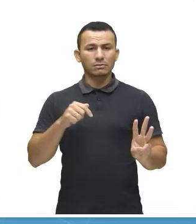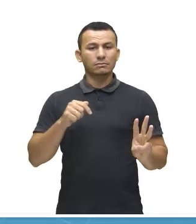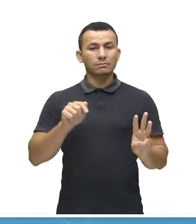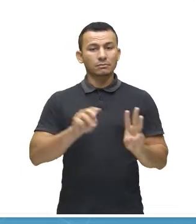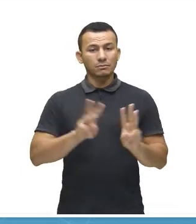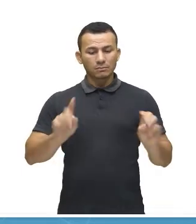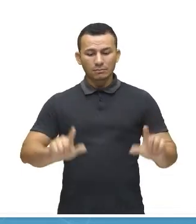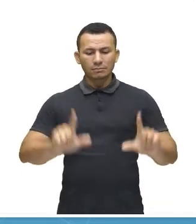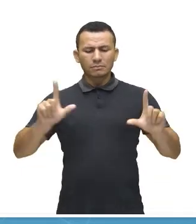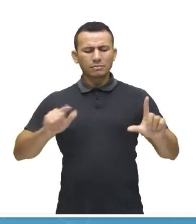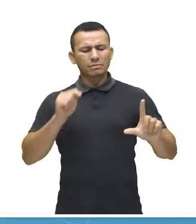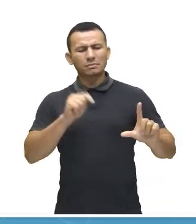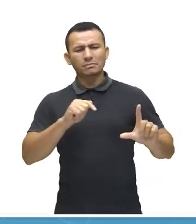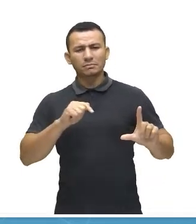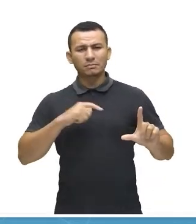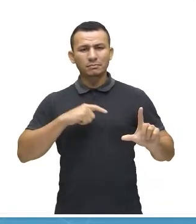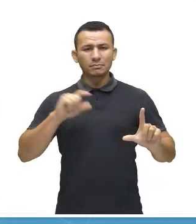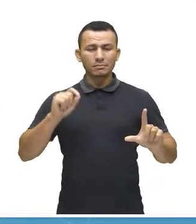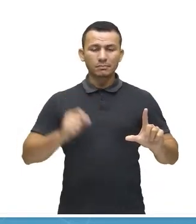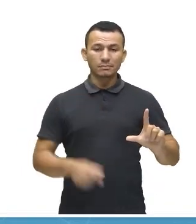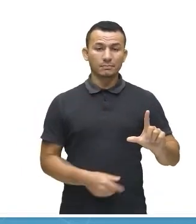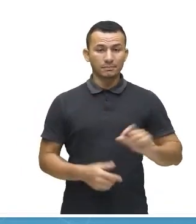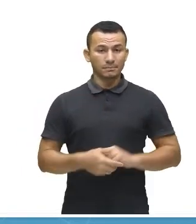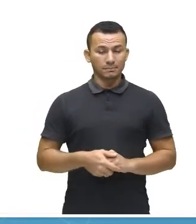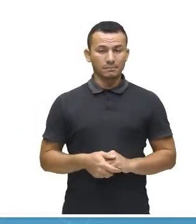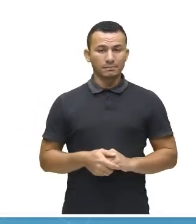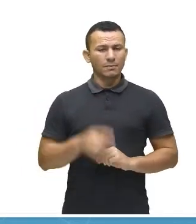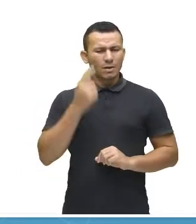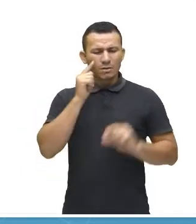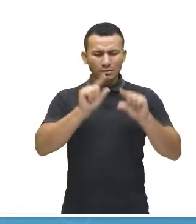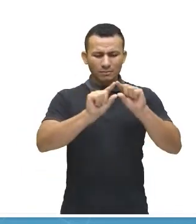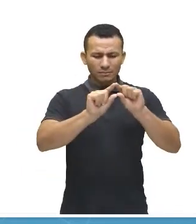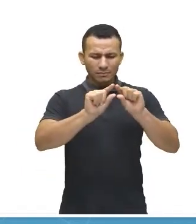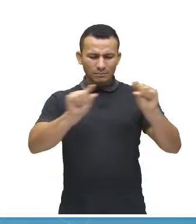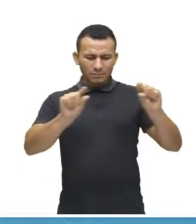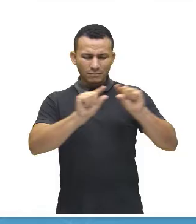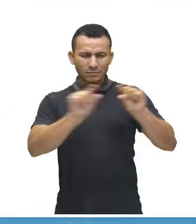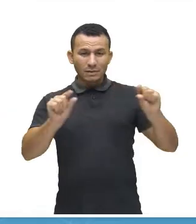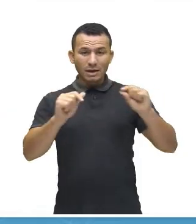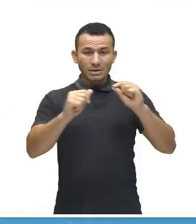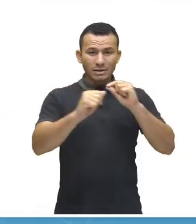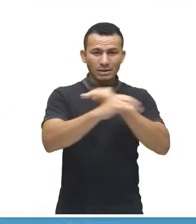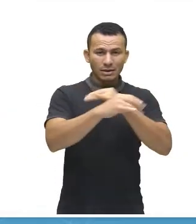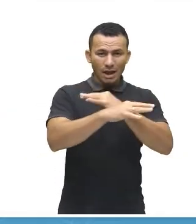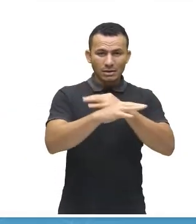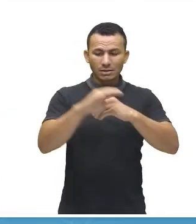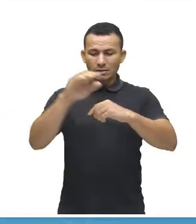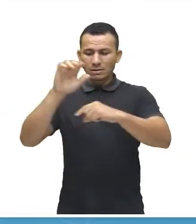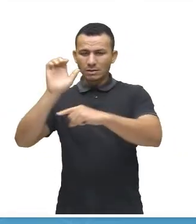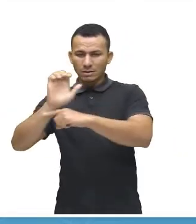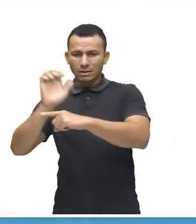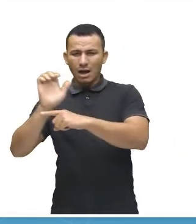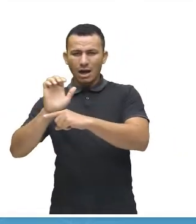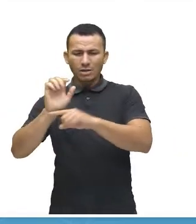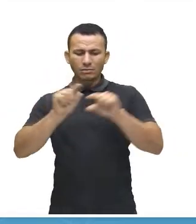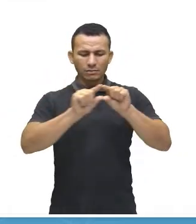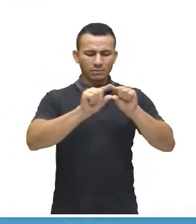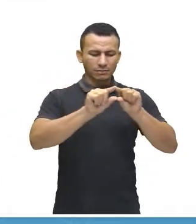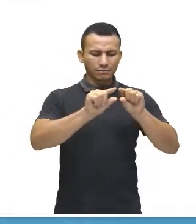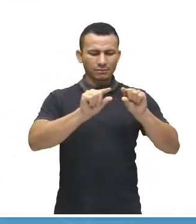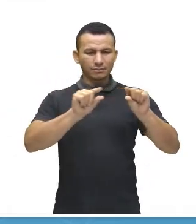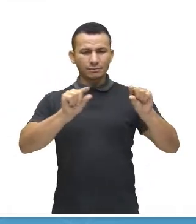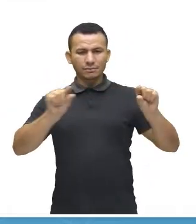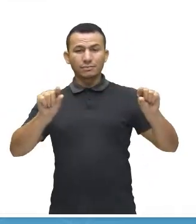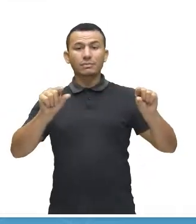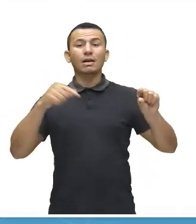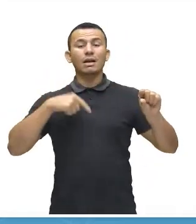nessa partezinha onde está escrito ali em cima, cidades e estados, vocês observam esse